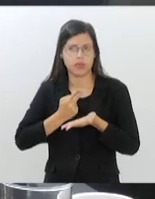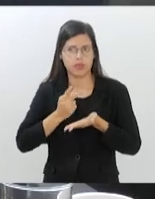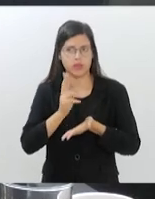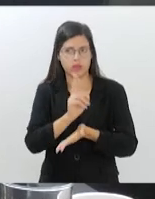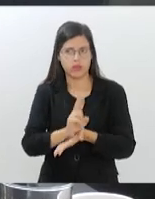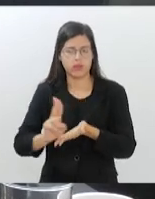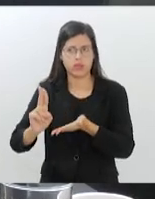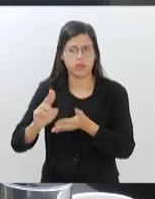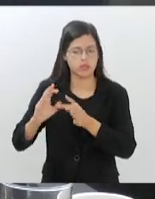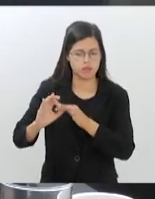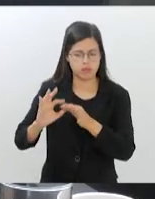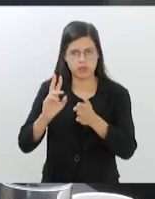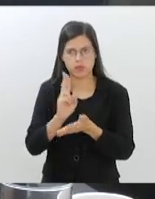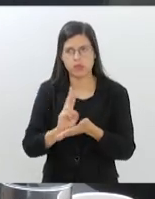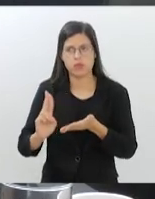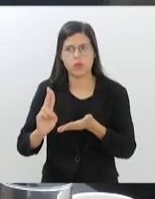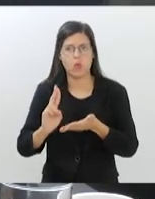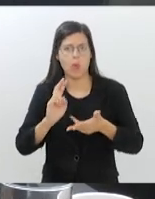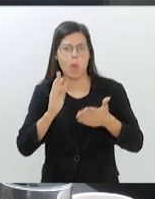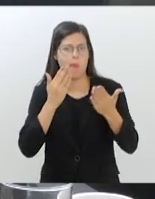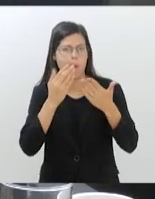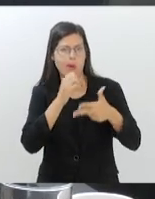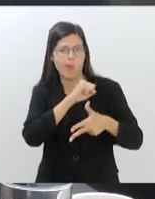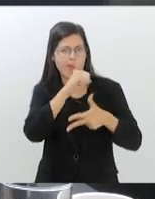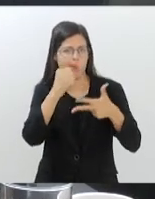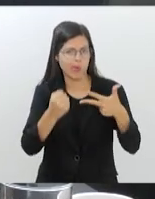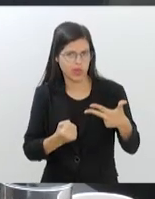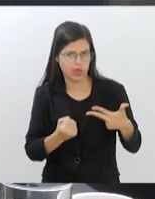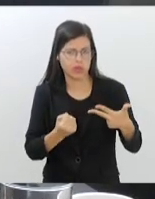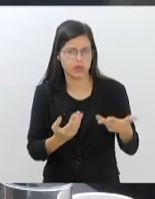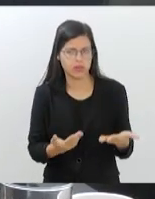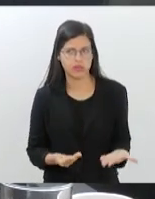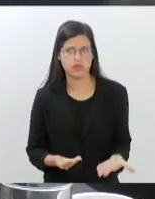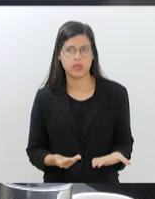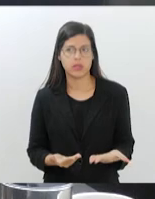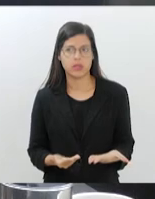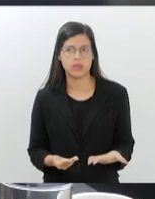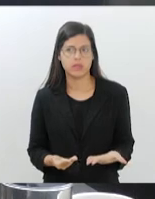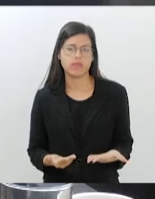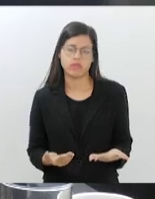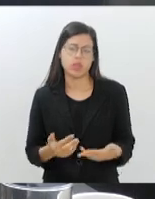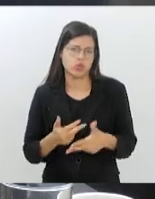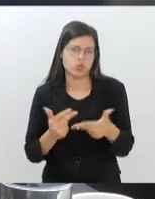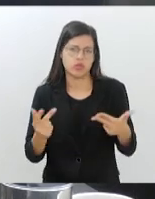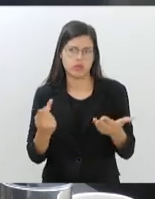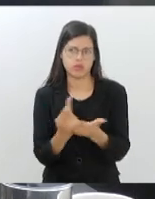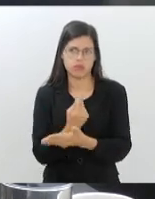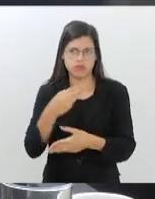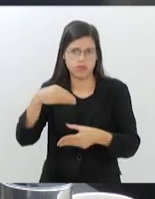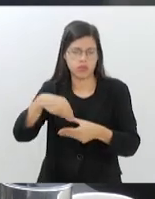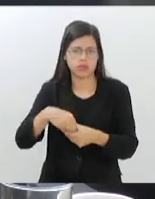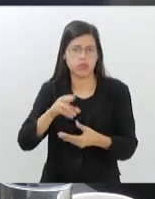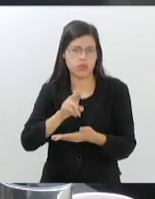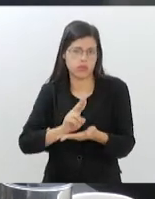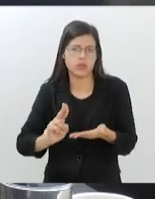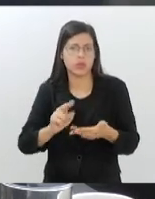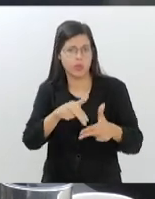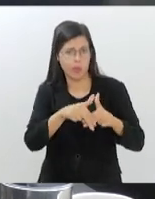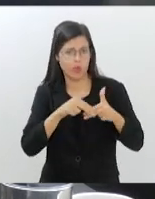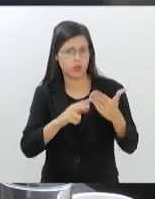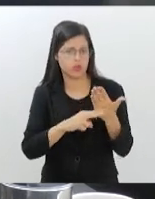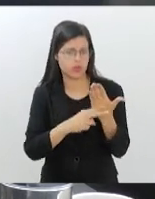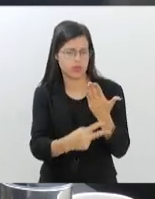Constituição com o poder da república e talvez os descalabros que est estejam acontecendo nas universidades sejam por isso